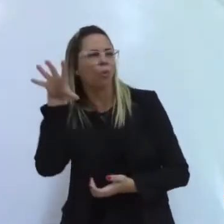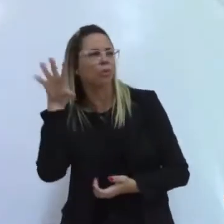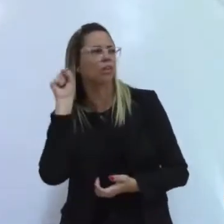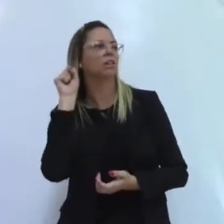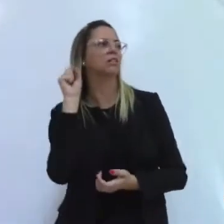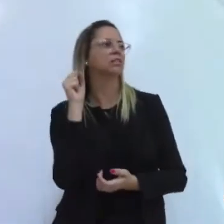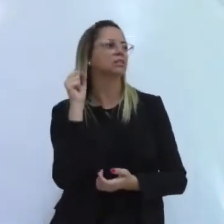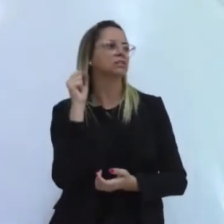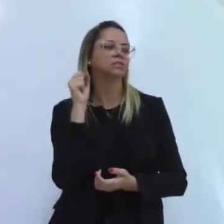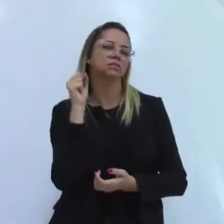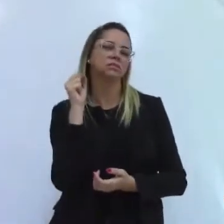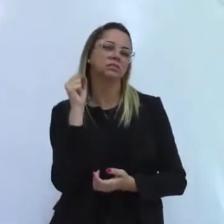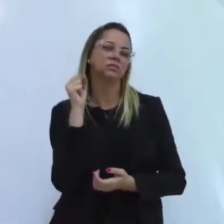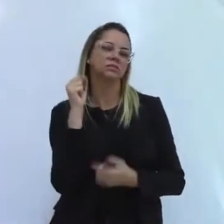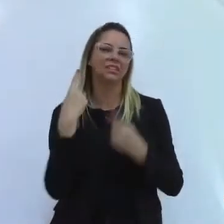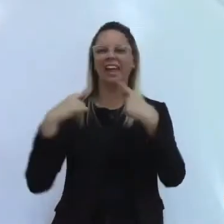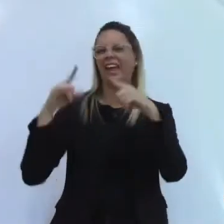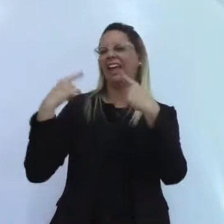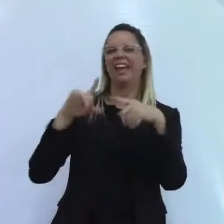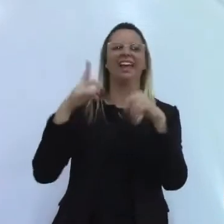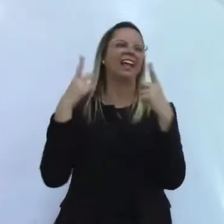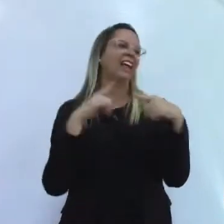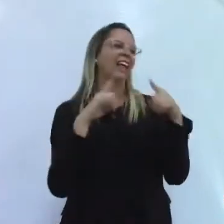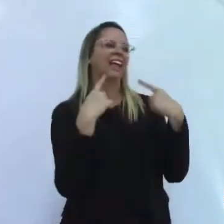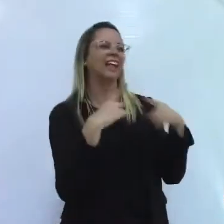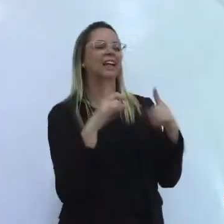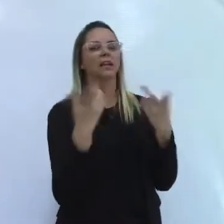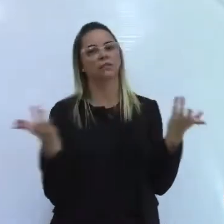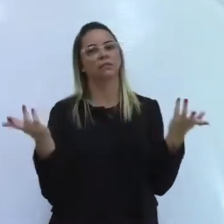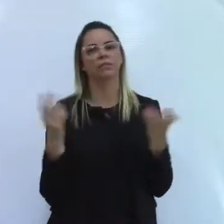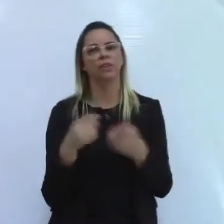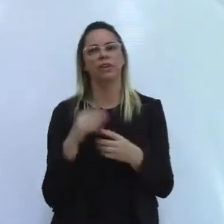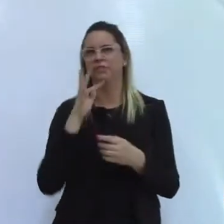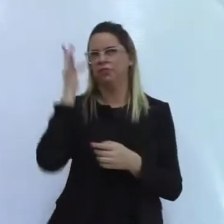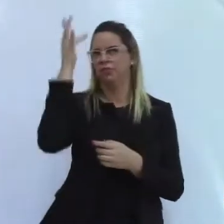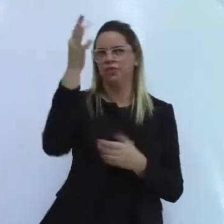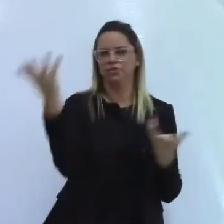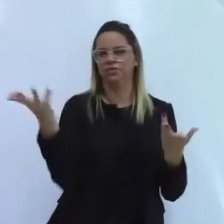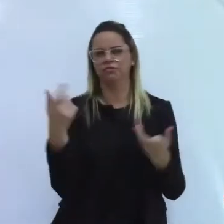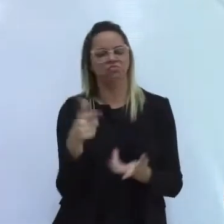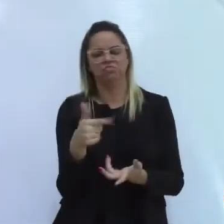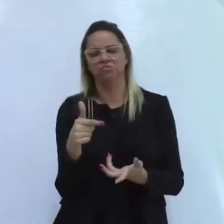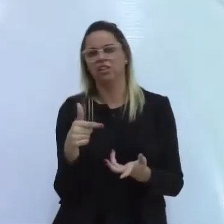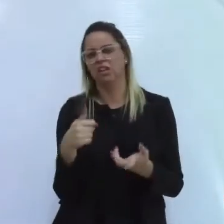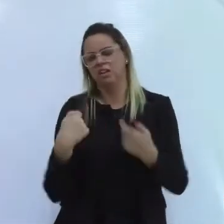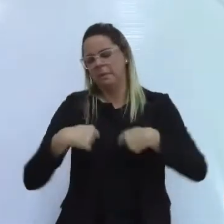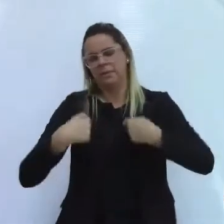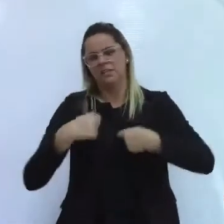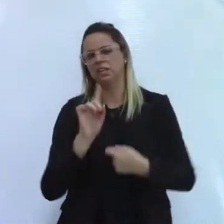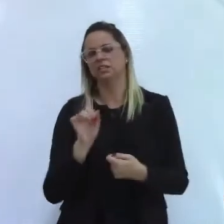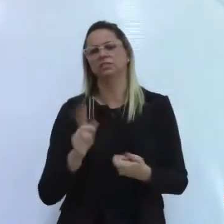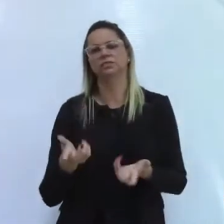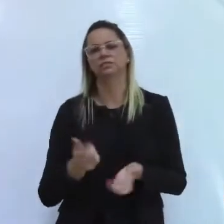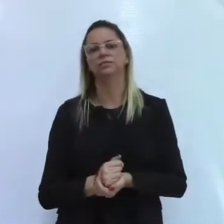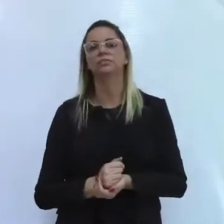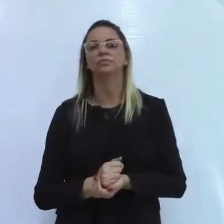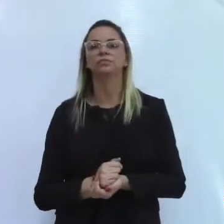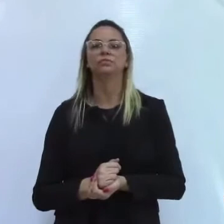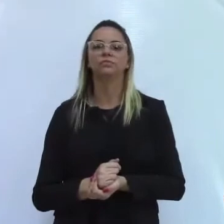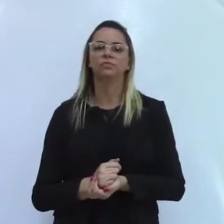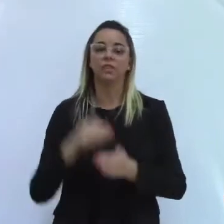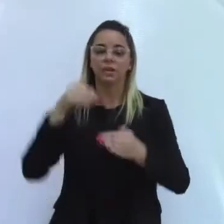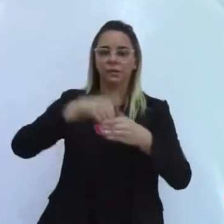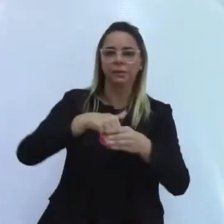Se escuta esses deboches. Isso é para coisa sem futuro, sem necessidade. Ganhar uma